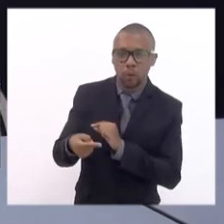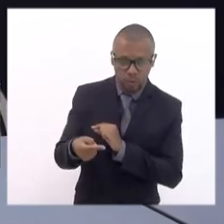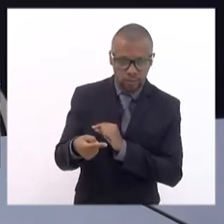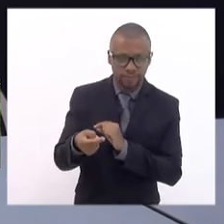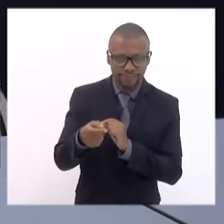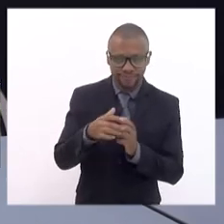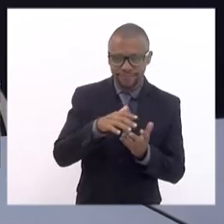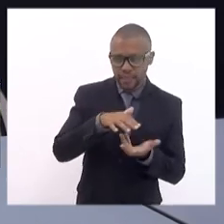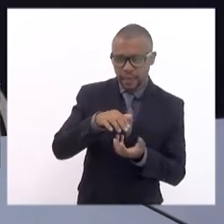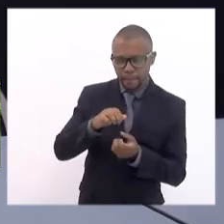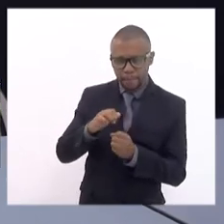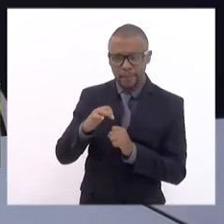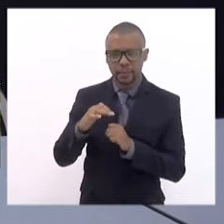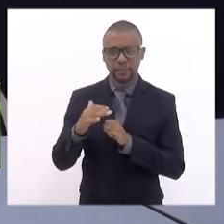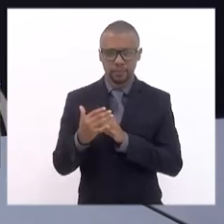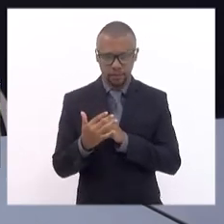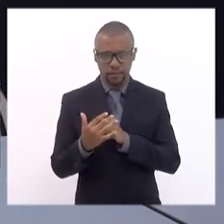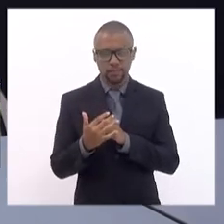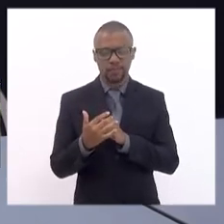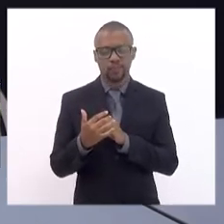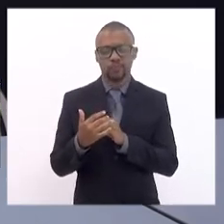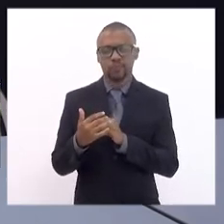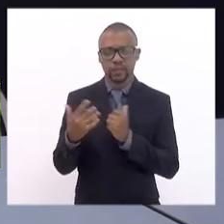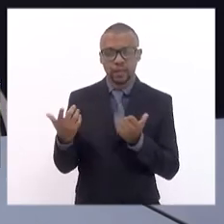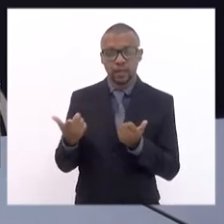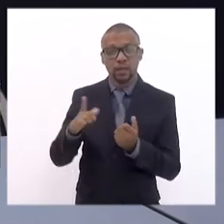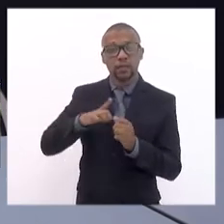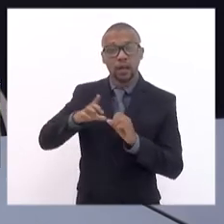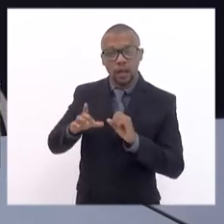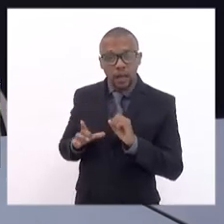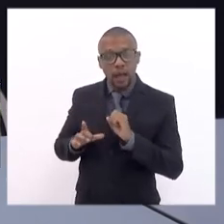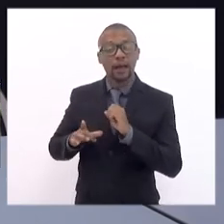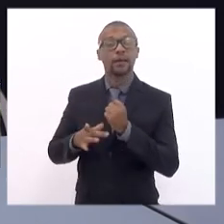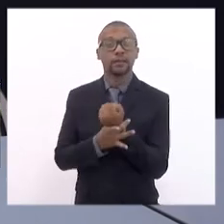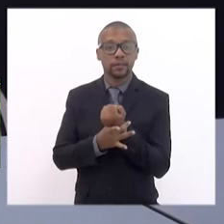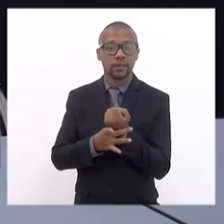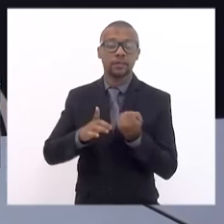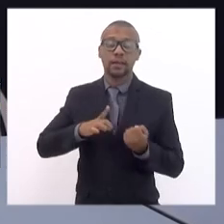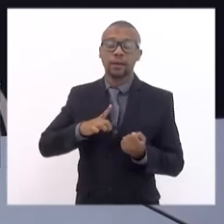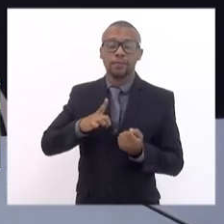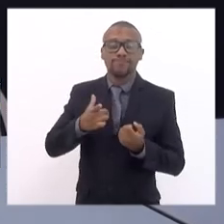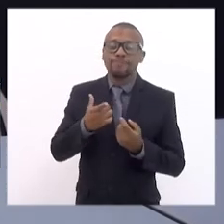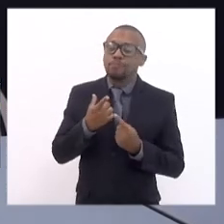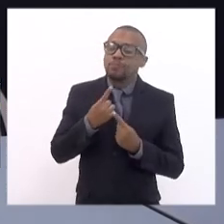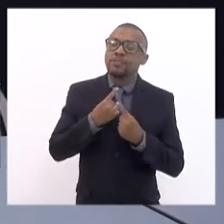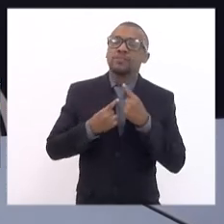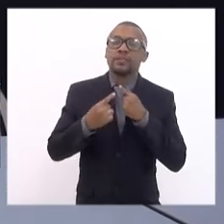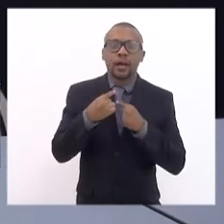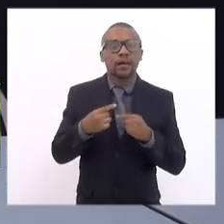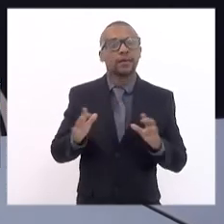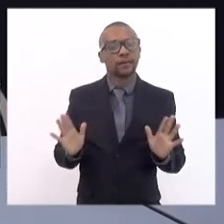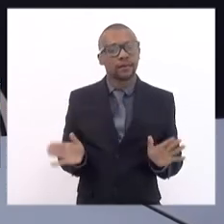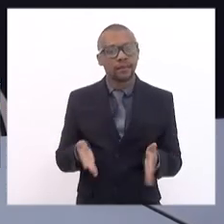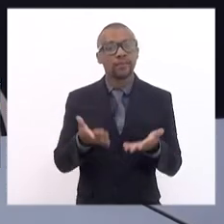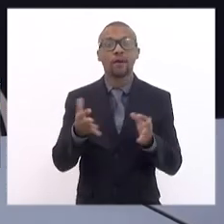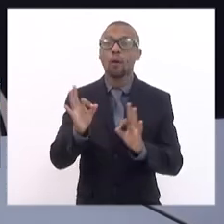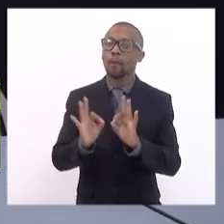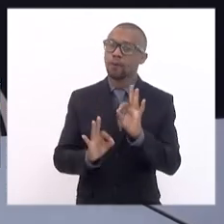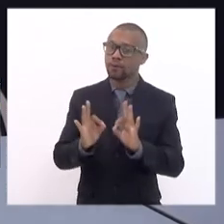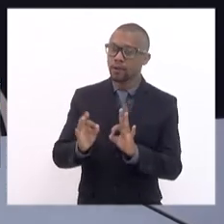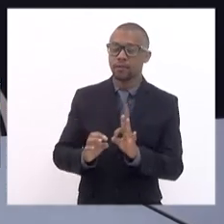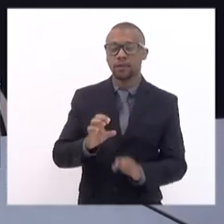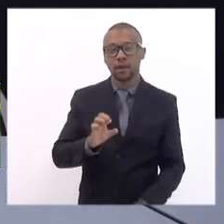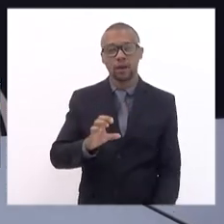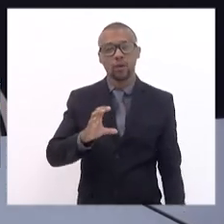o maior desejo em incentivar a EcoSol. Vou colocar a Casa